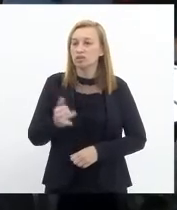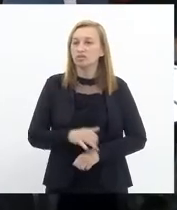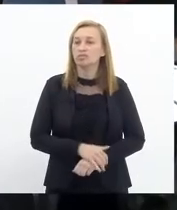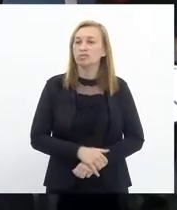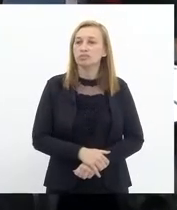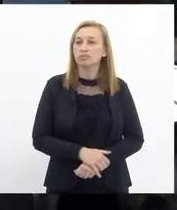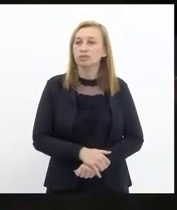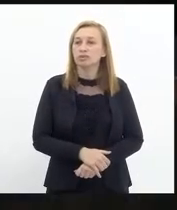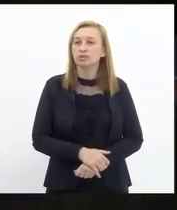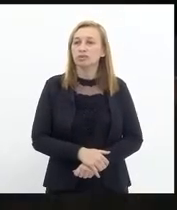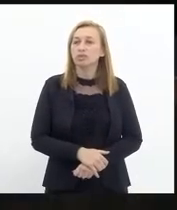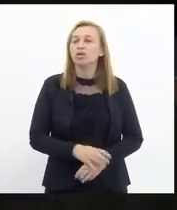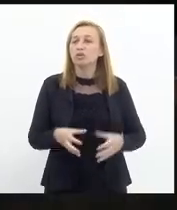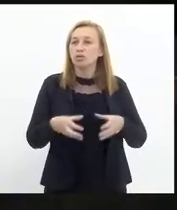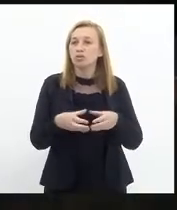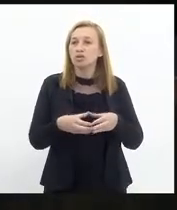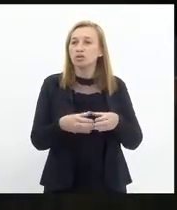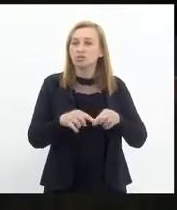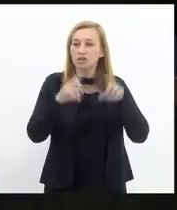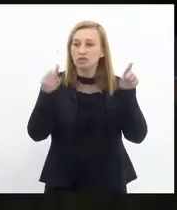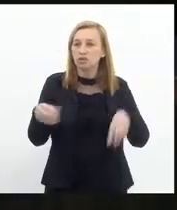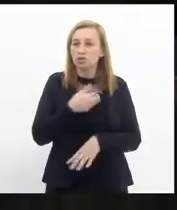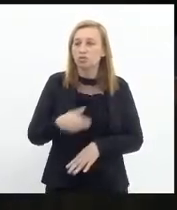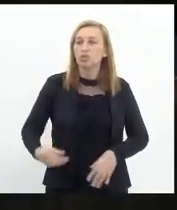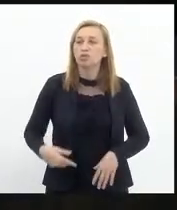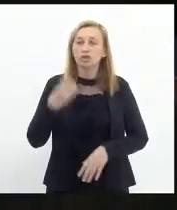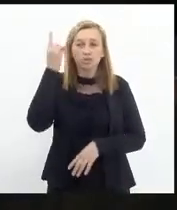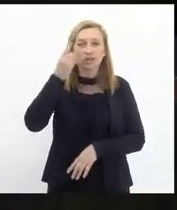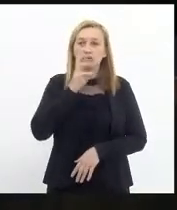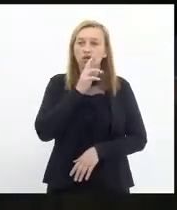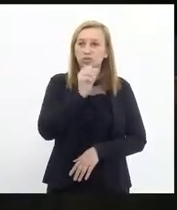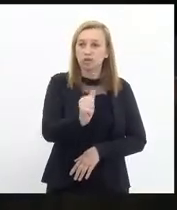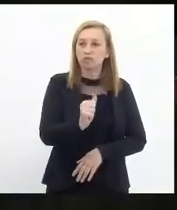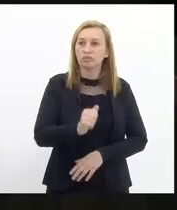Pela comissão de servidores públicos, o deputado Rodrigo Amorim.